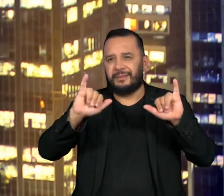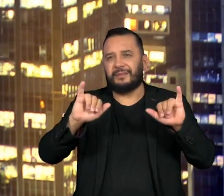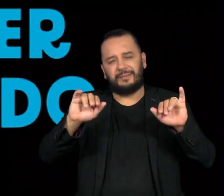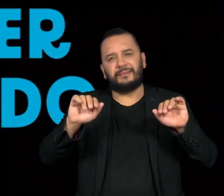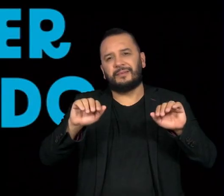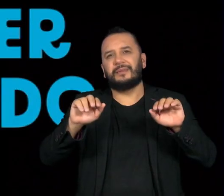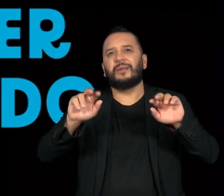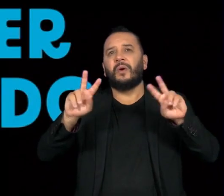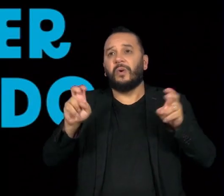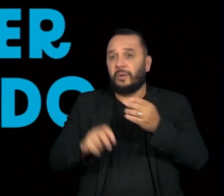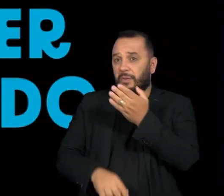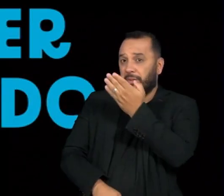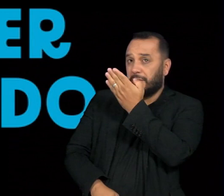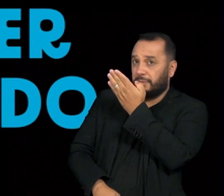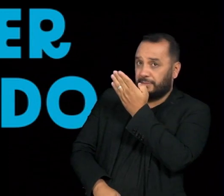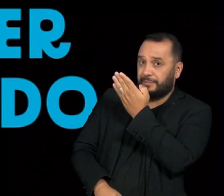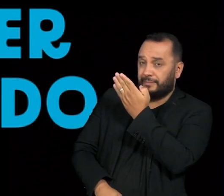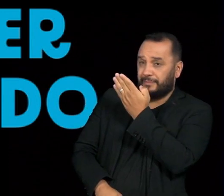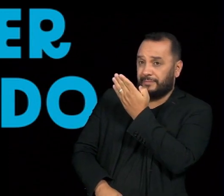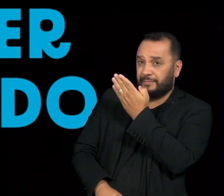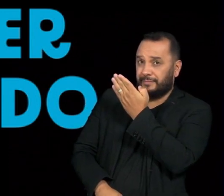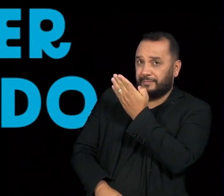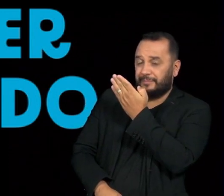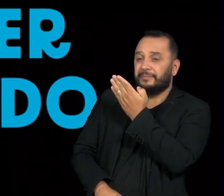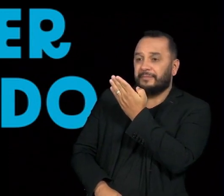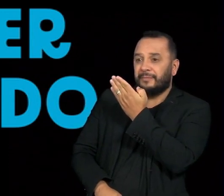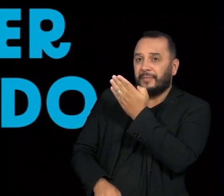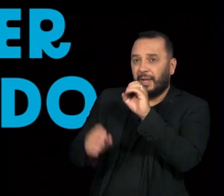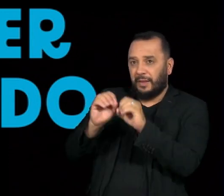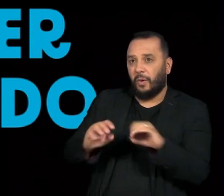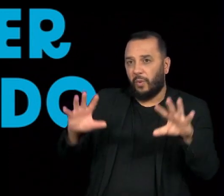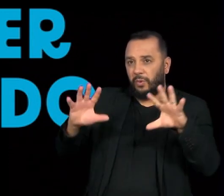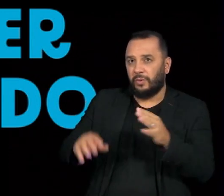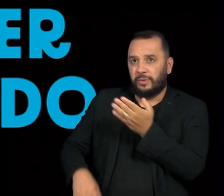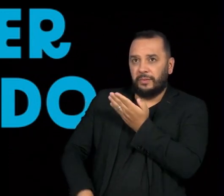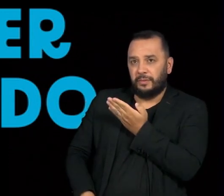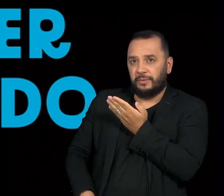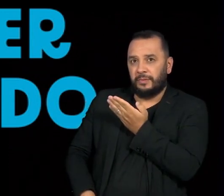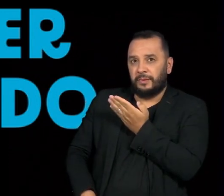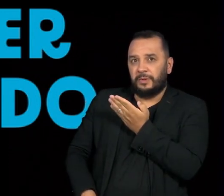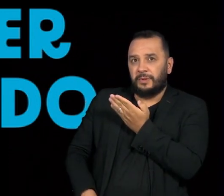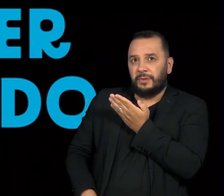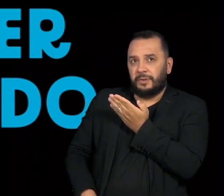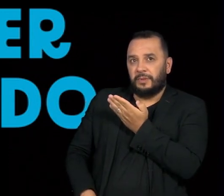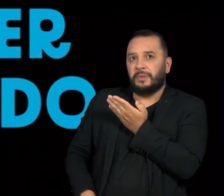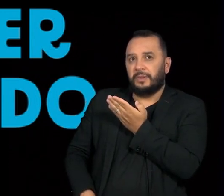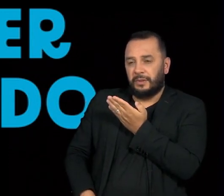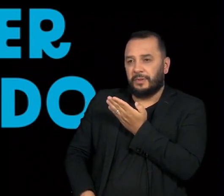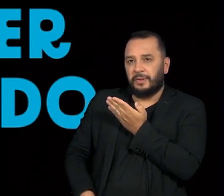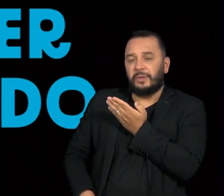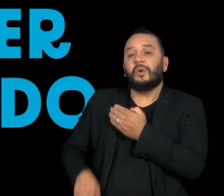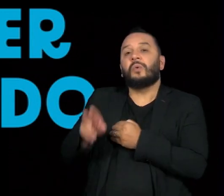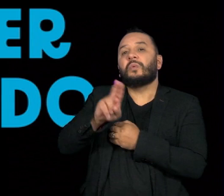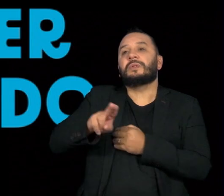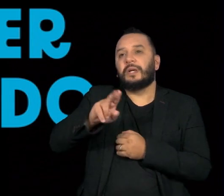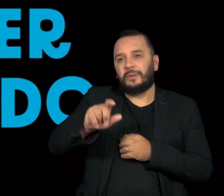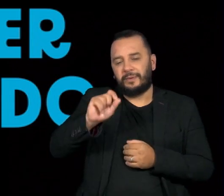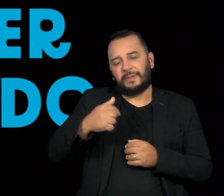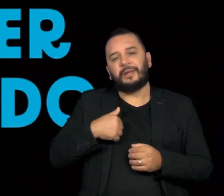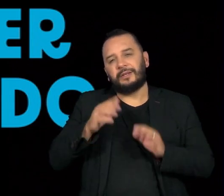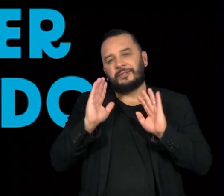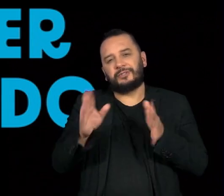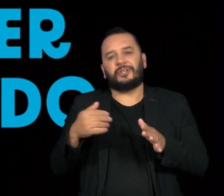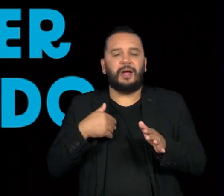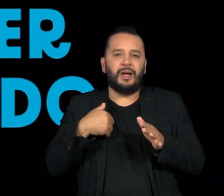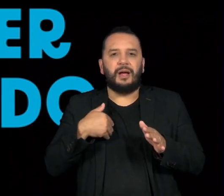ONU desse ano que definiu como tema Acelerando Mudança, seja a mudança que você deseja ver no mundo. Usando para isso a fábula do